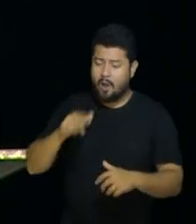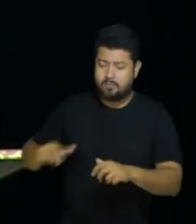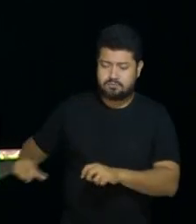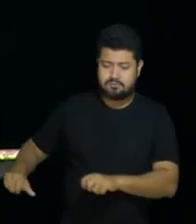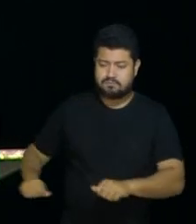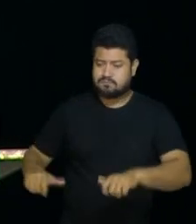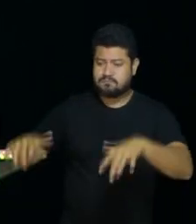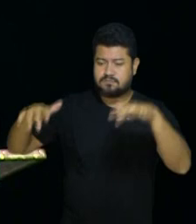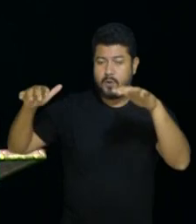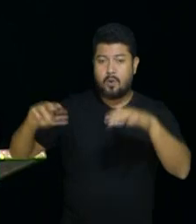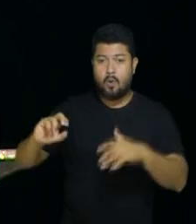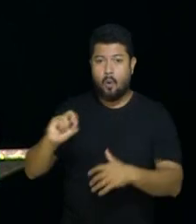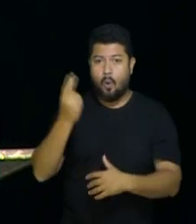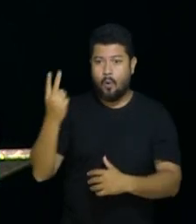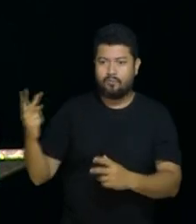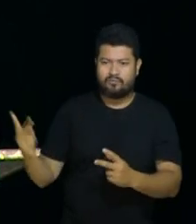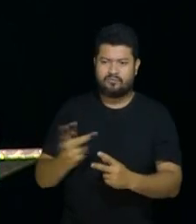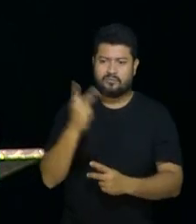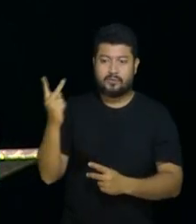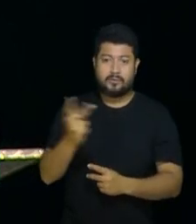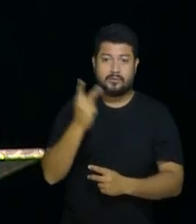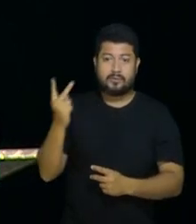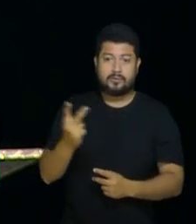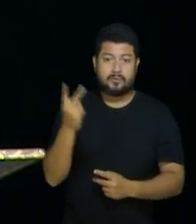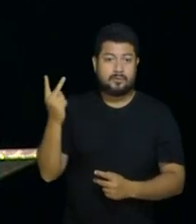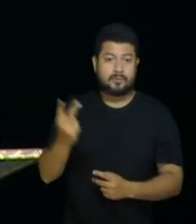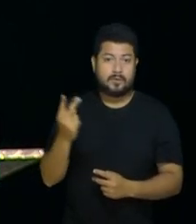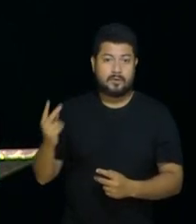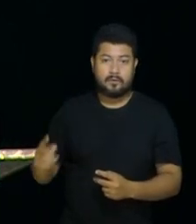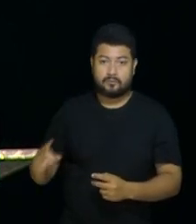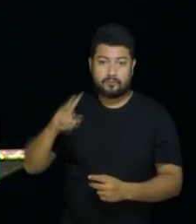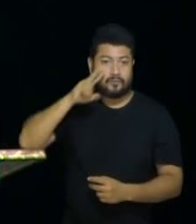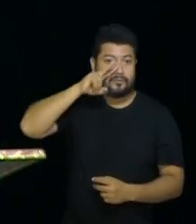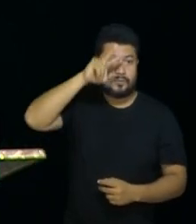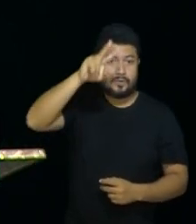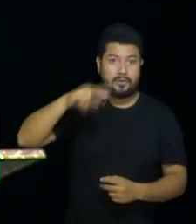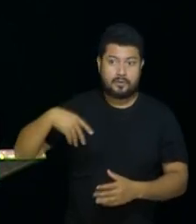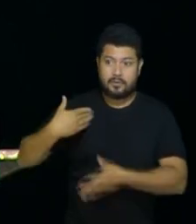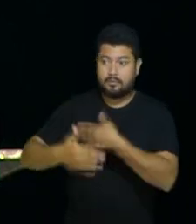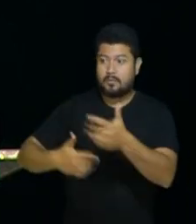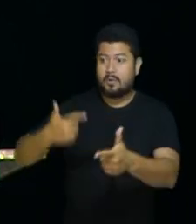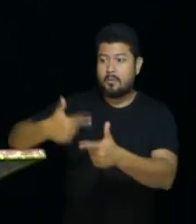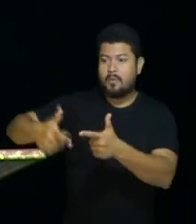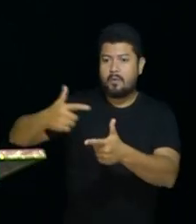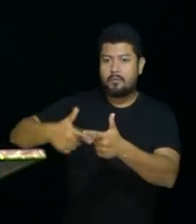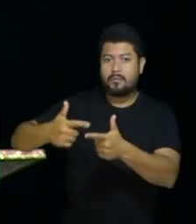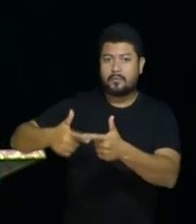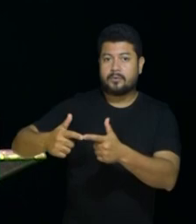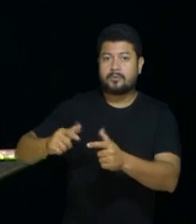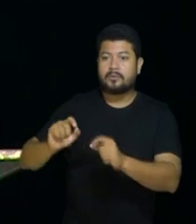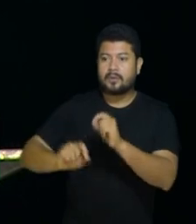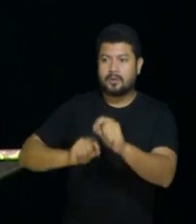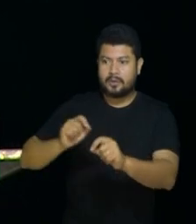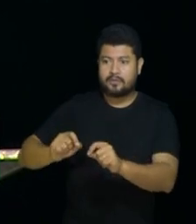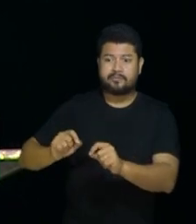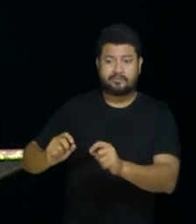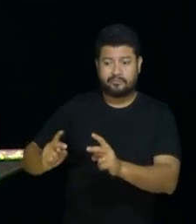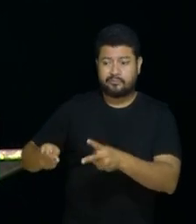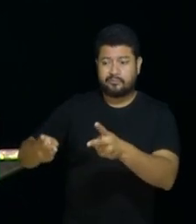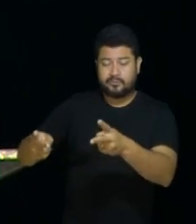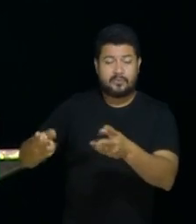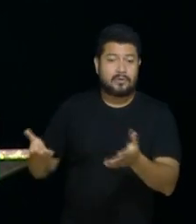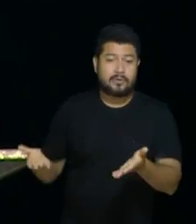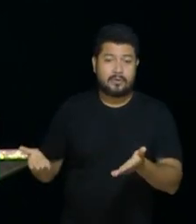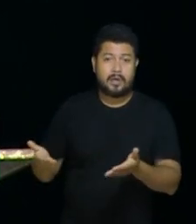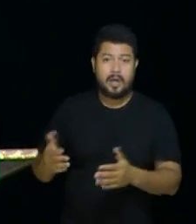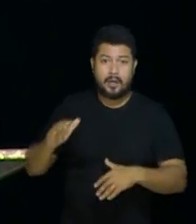climáticos, nós sempre tínhamos um problema a seguir, problema na cidade sem recurso. E quando procurávamos a Defesa Civil do Estado de